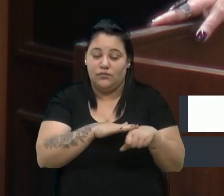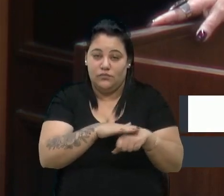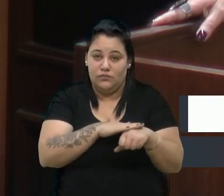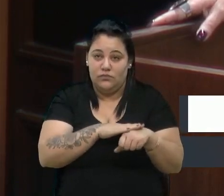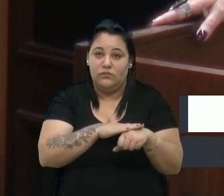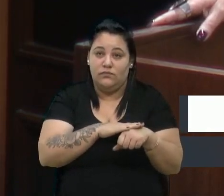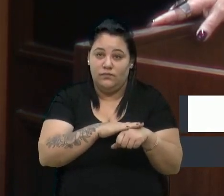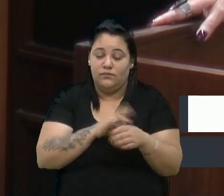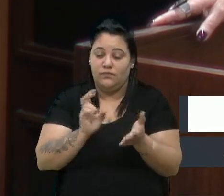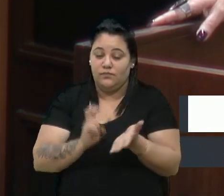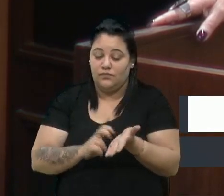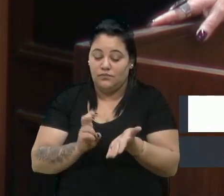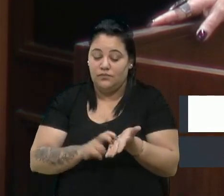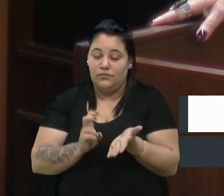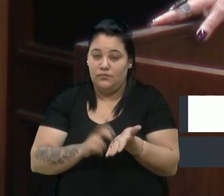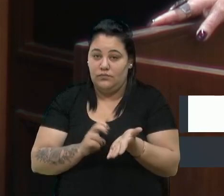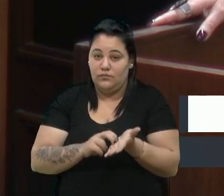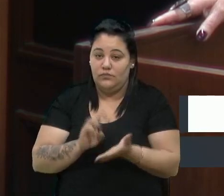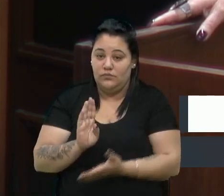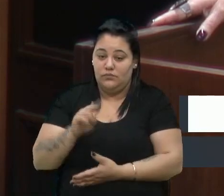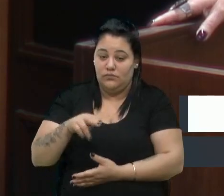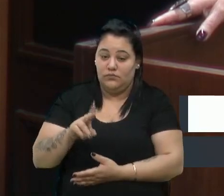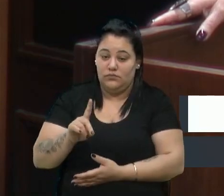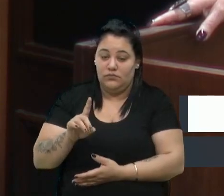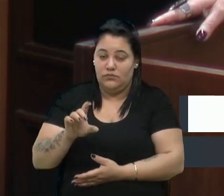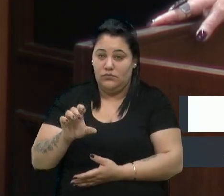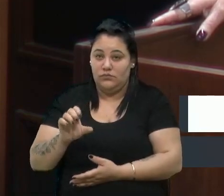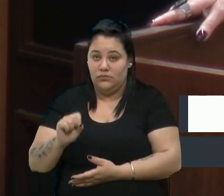BNDES, para vir linhas de crédito, de